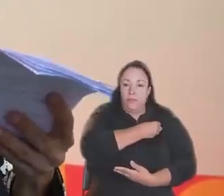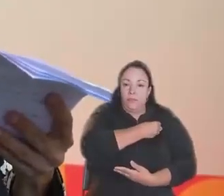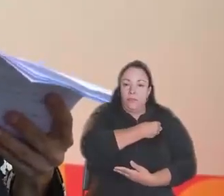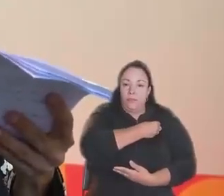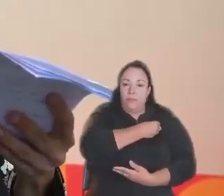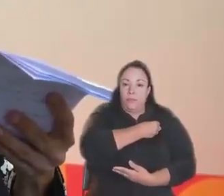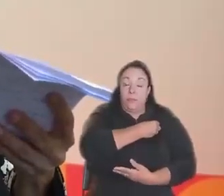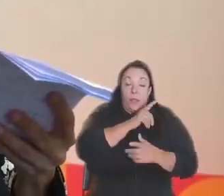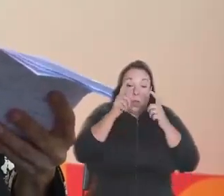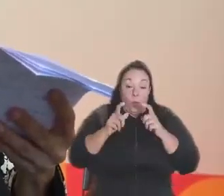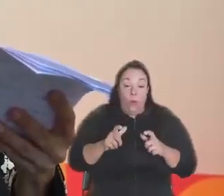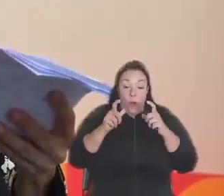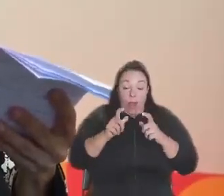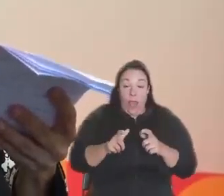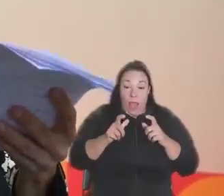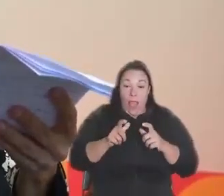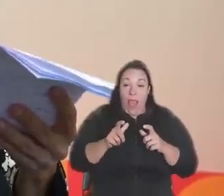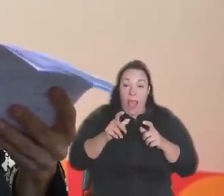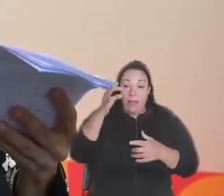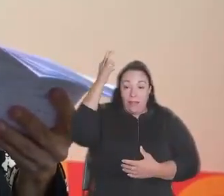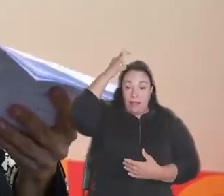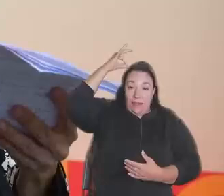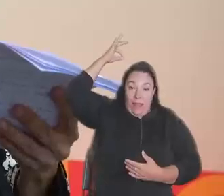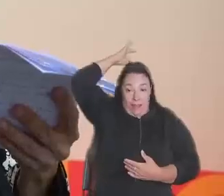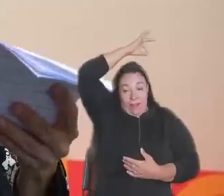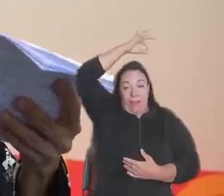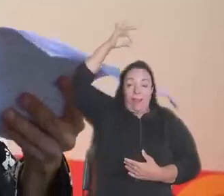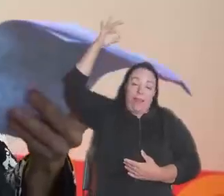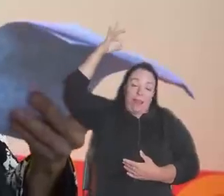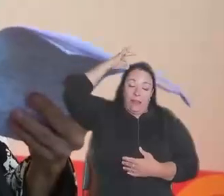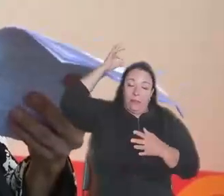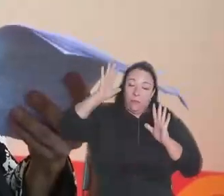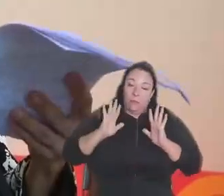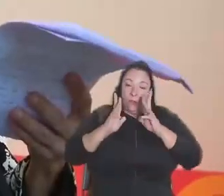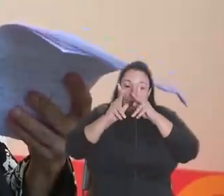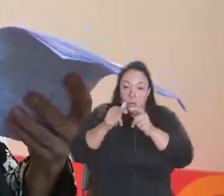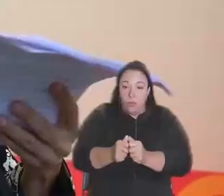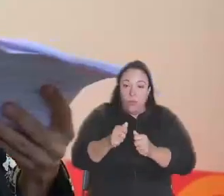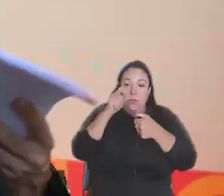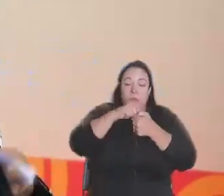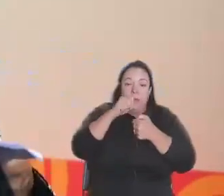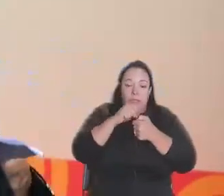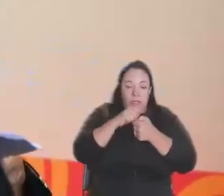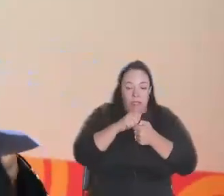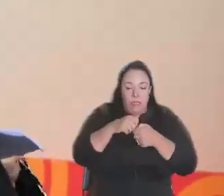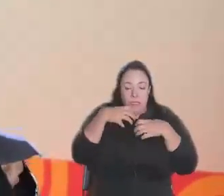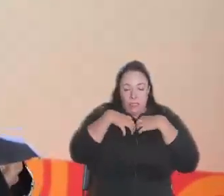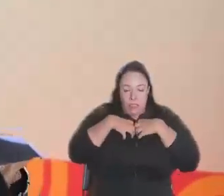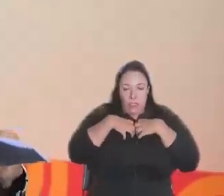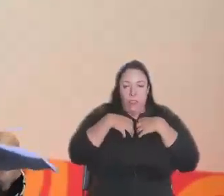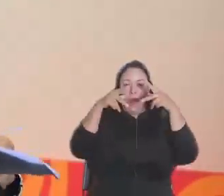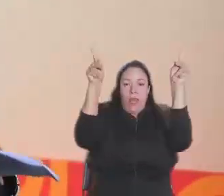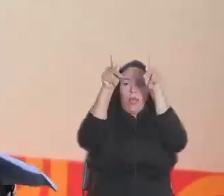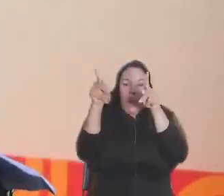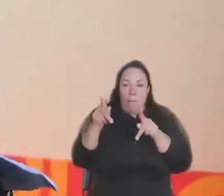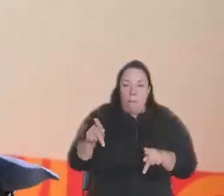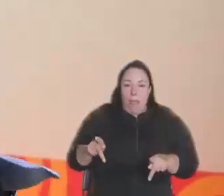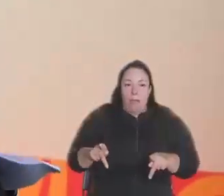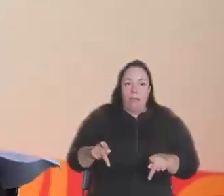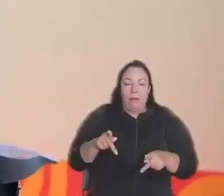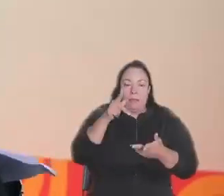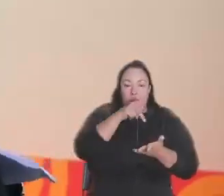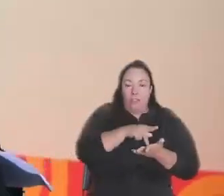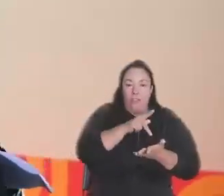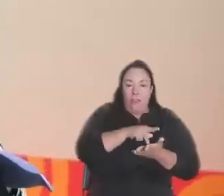O lugar sagrado onde tudo fazia sentido e onde a paz era real. Ele